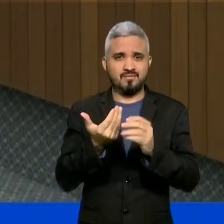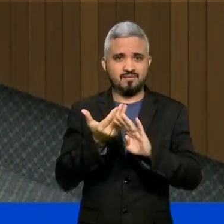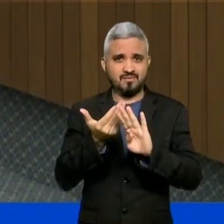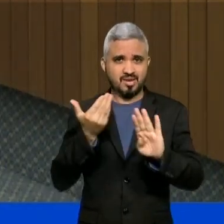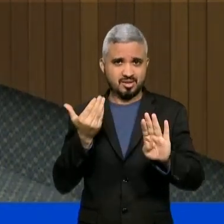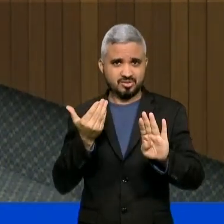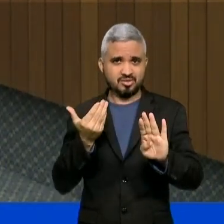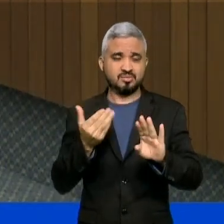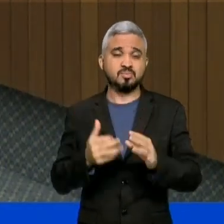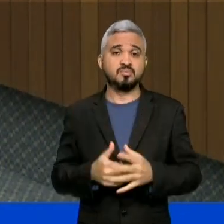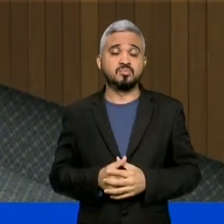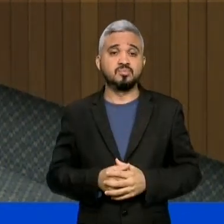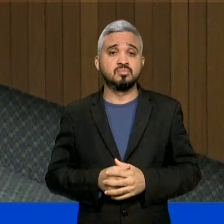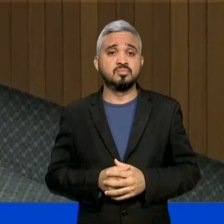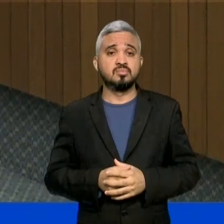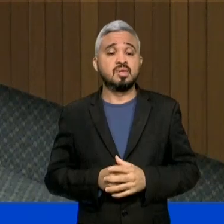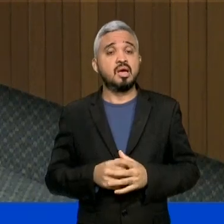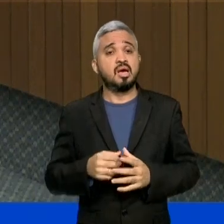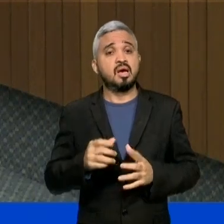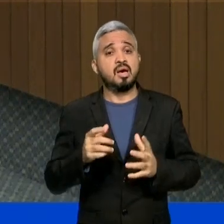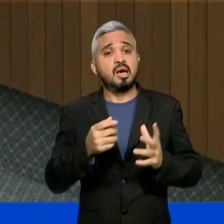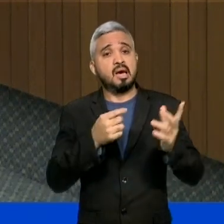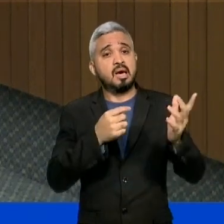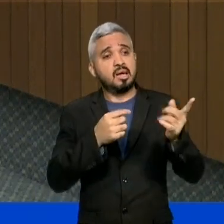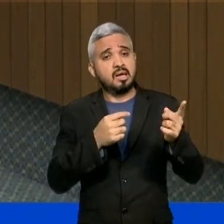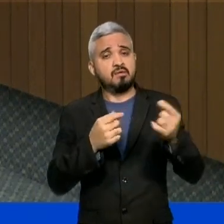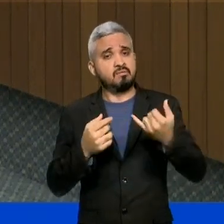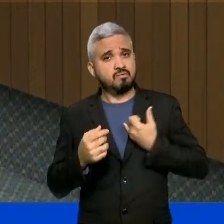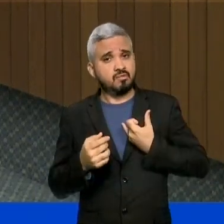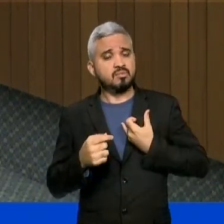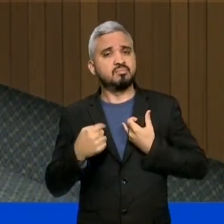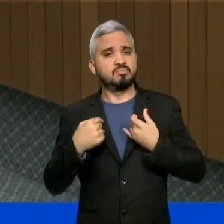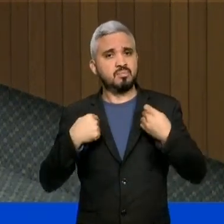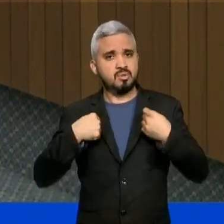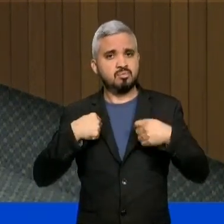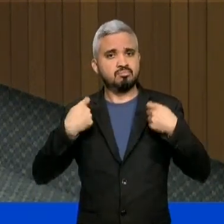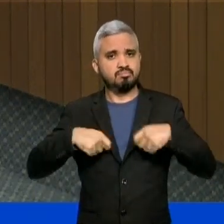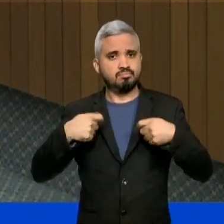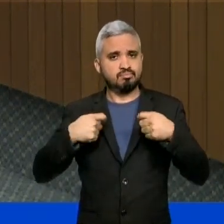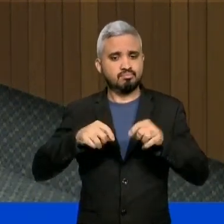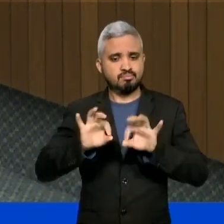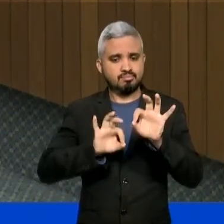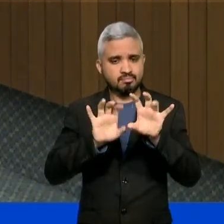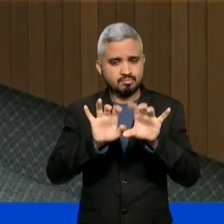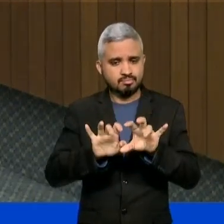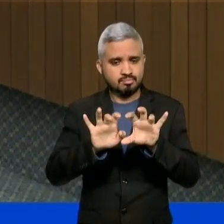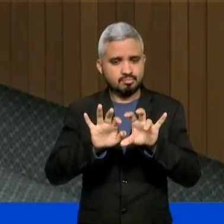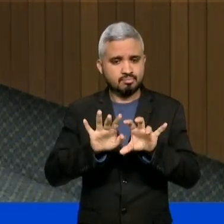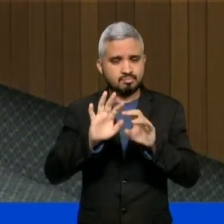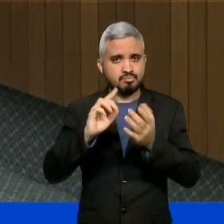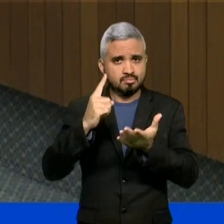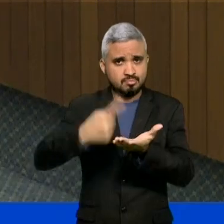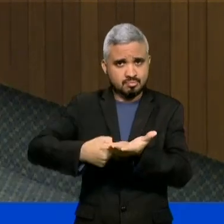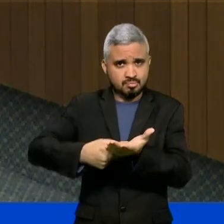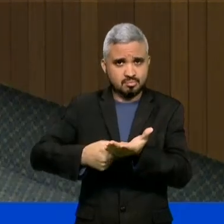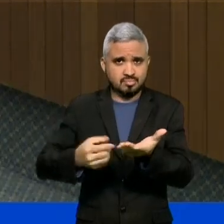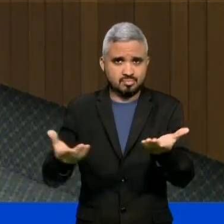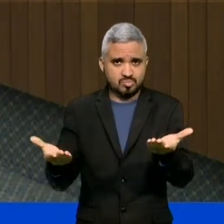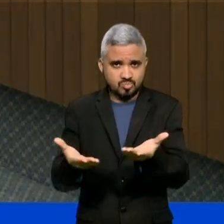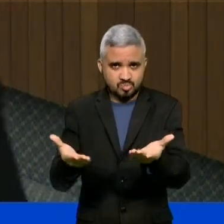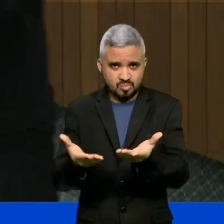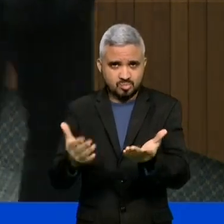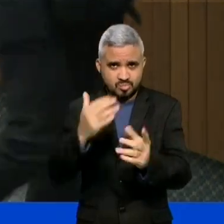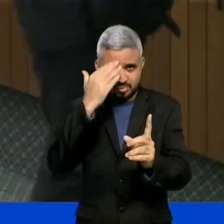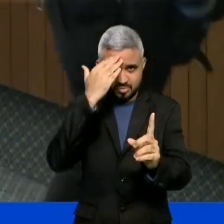satisfação de ter que fazer o requerimento para que a Assembleia pudesse marcar a data de hoje para lhe homenagear.